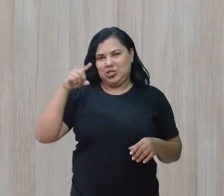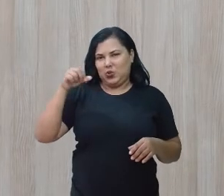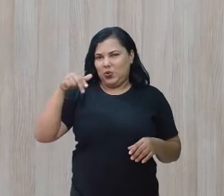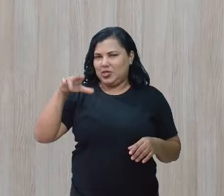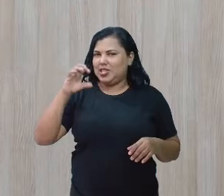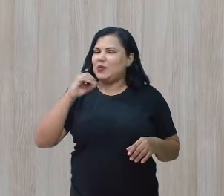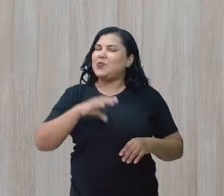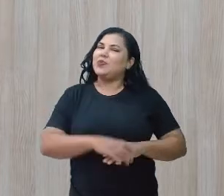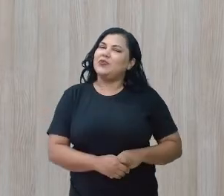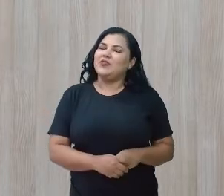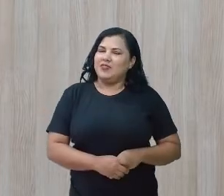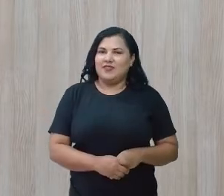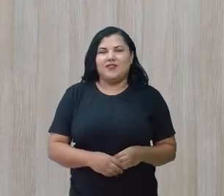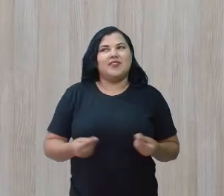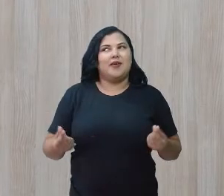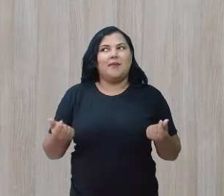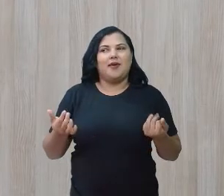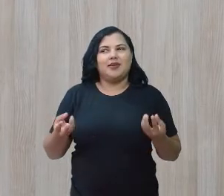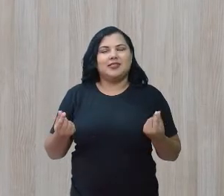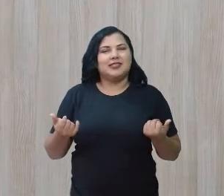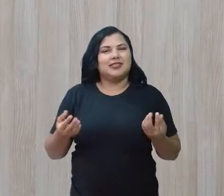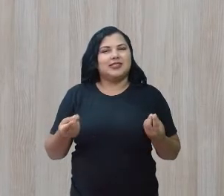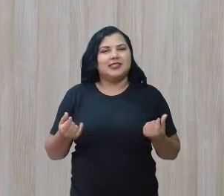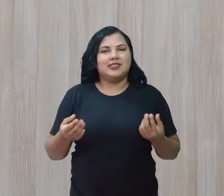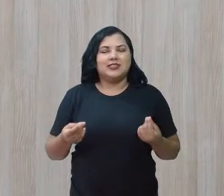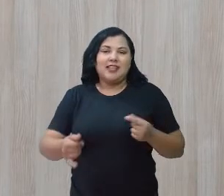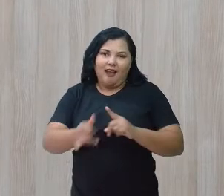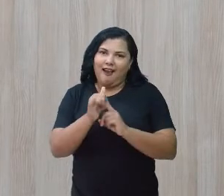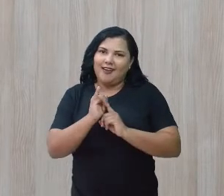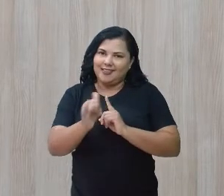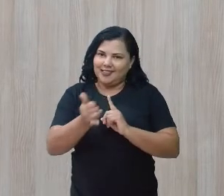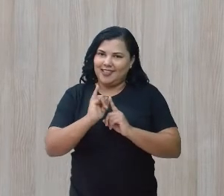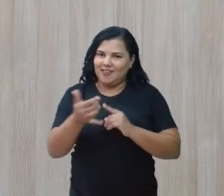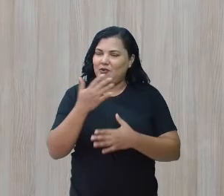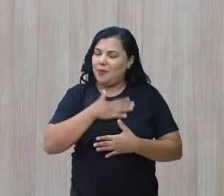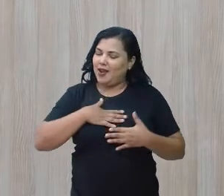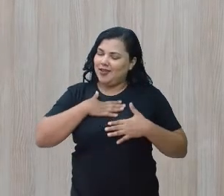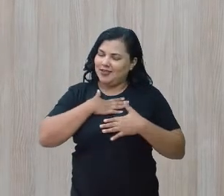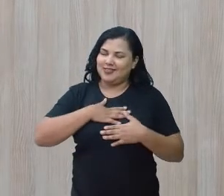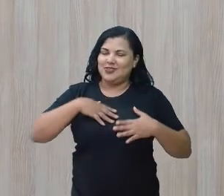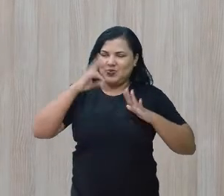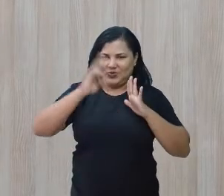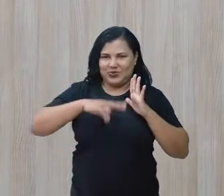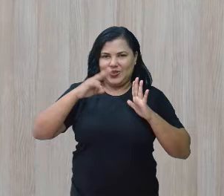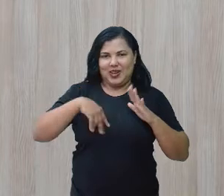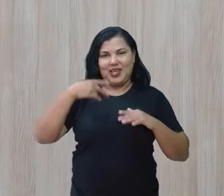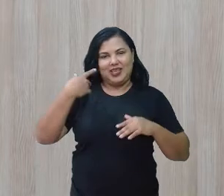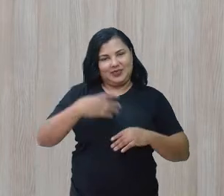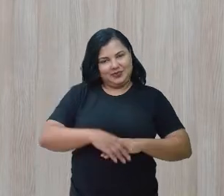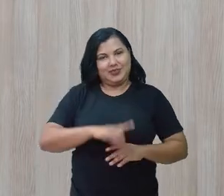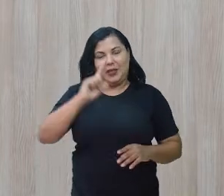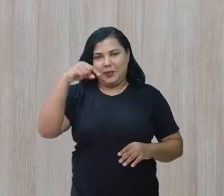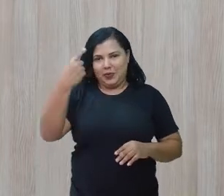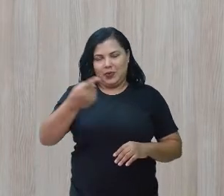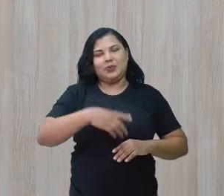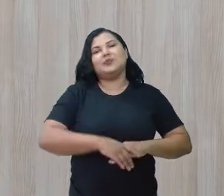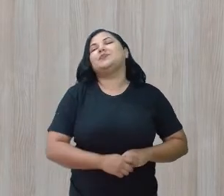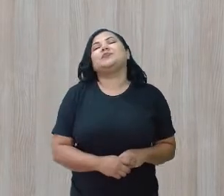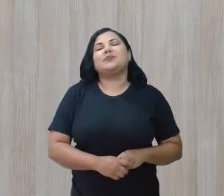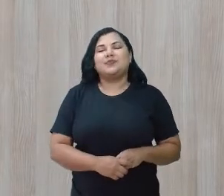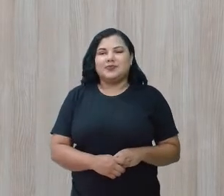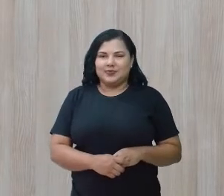assim, mais narrativo, mais prazeroso de ler o seu diário a posteriori. Então, quando